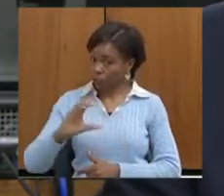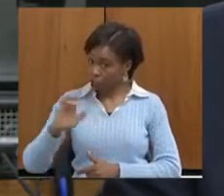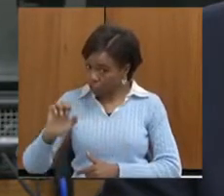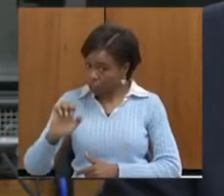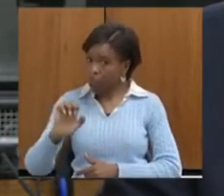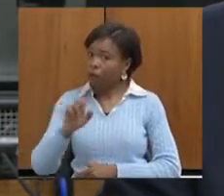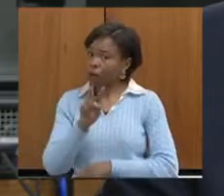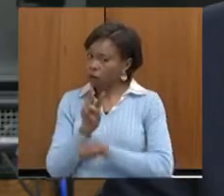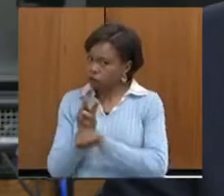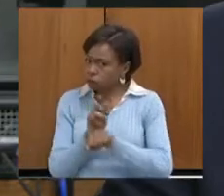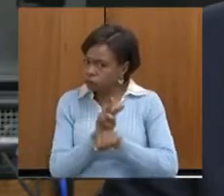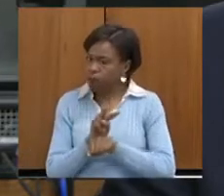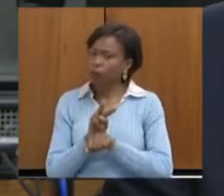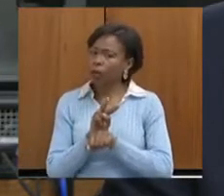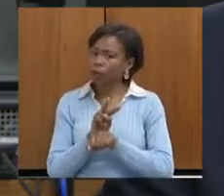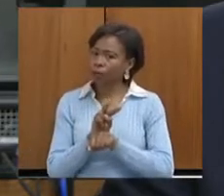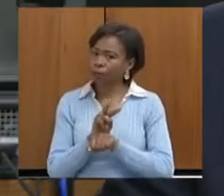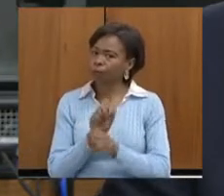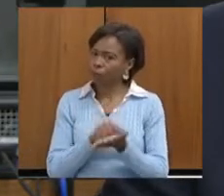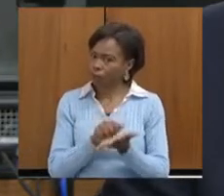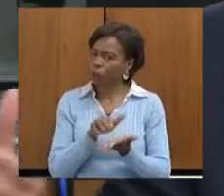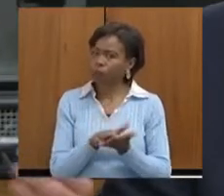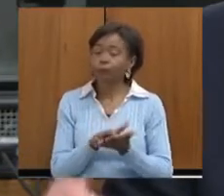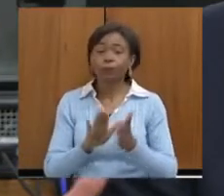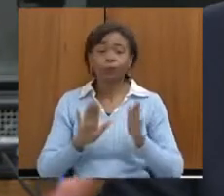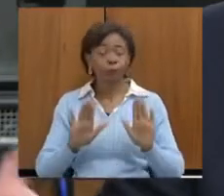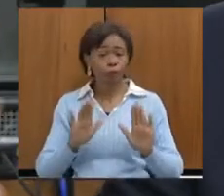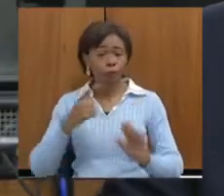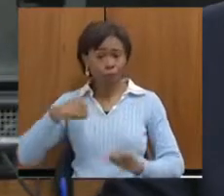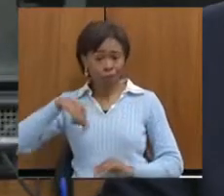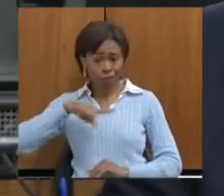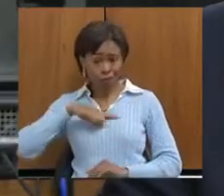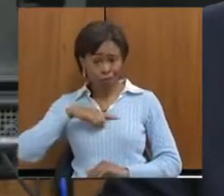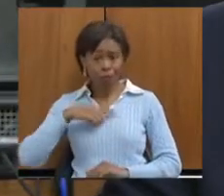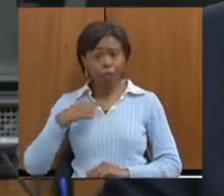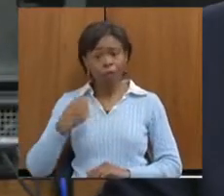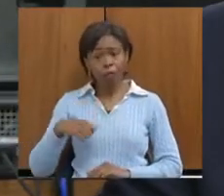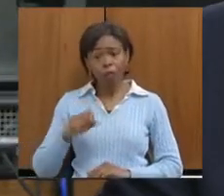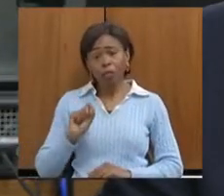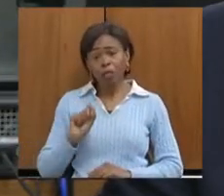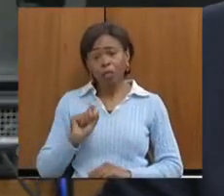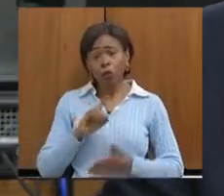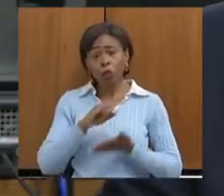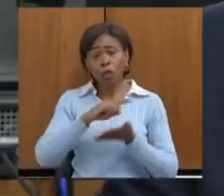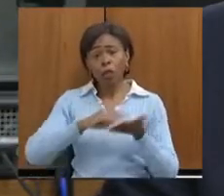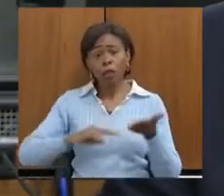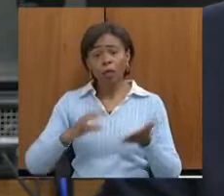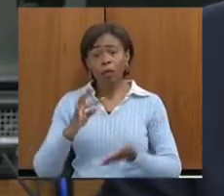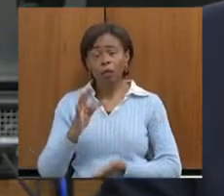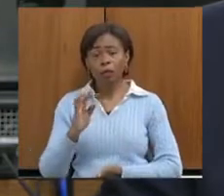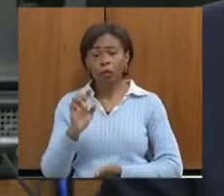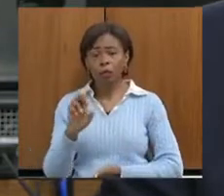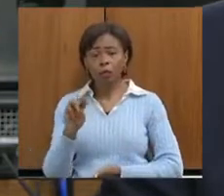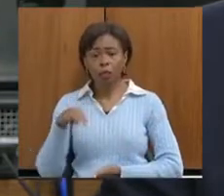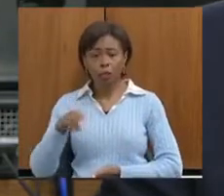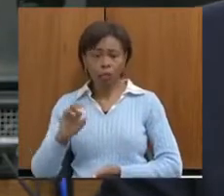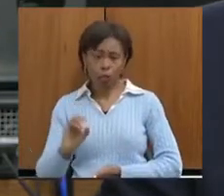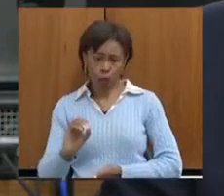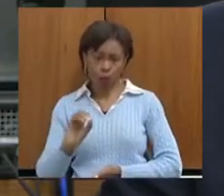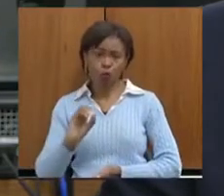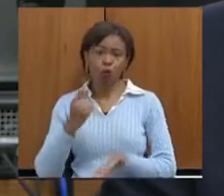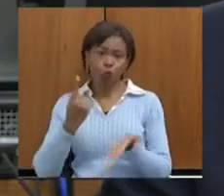disso bom para nossa atuação a gente precisa dos termos do acordo e para isso é importante a participação